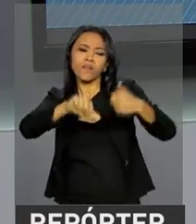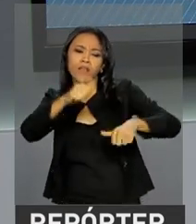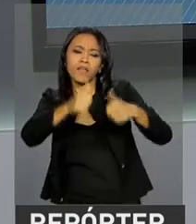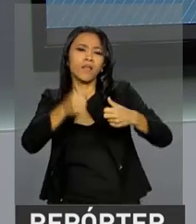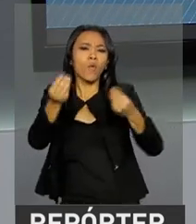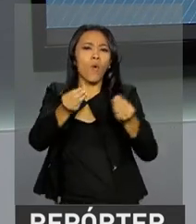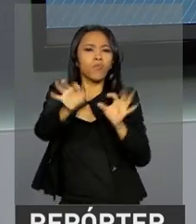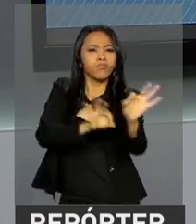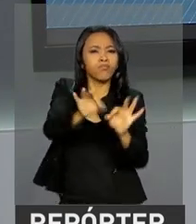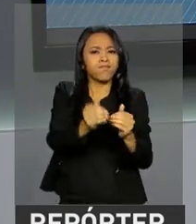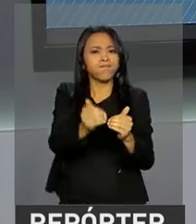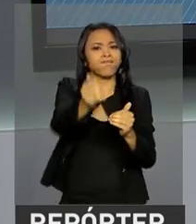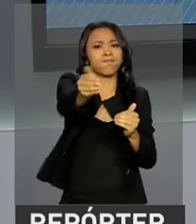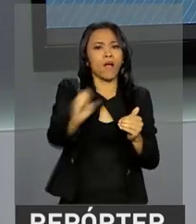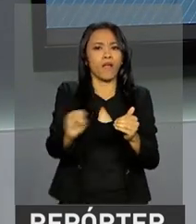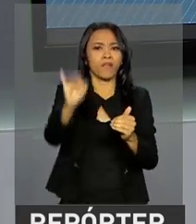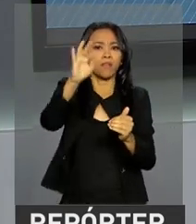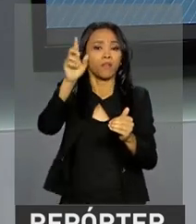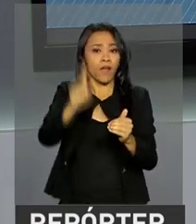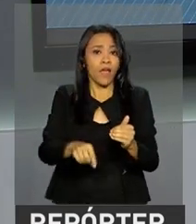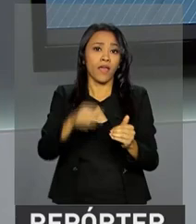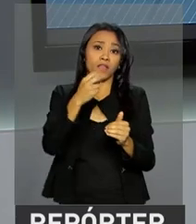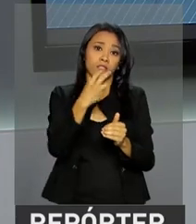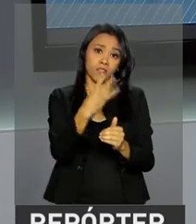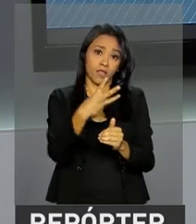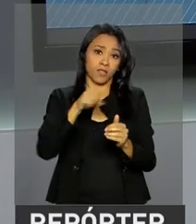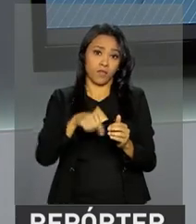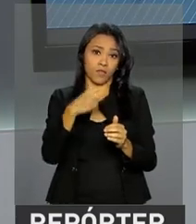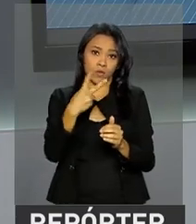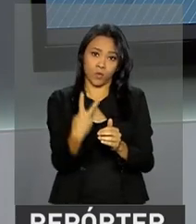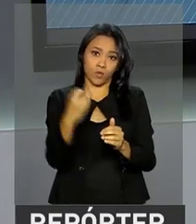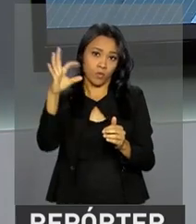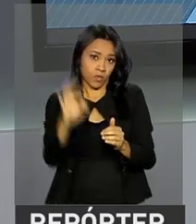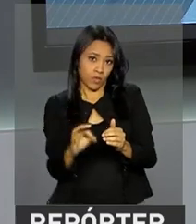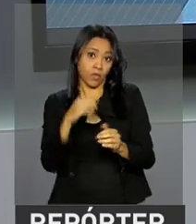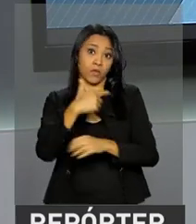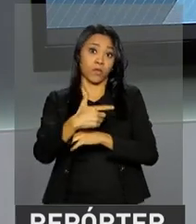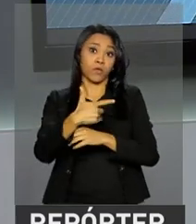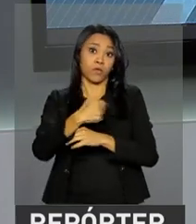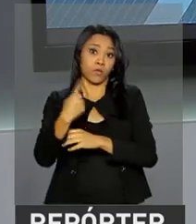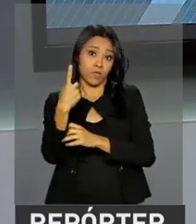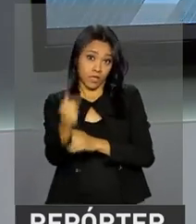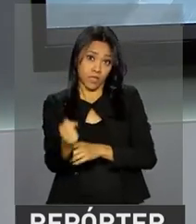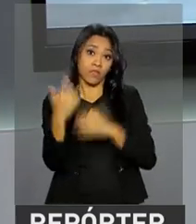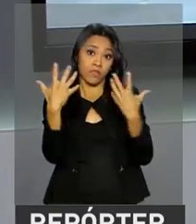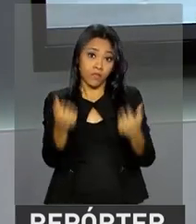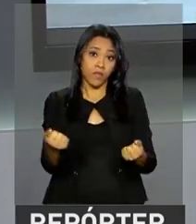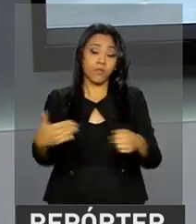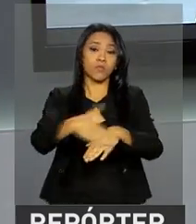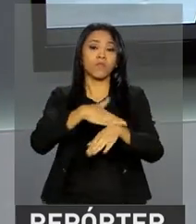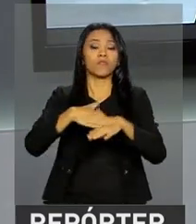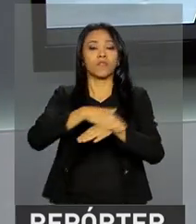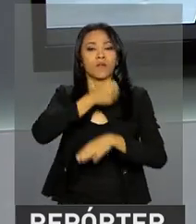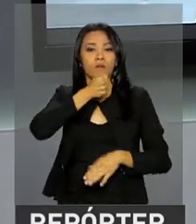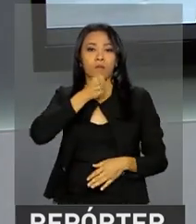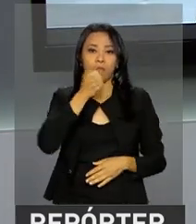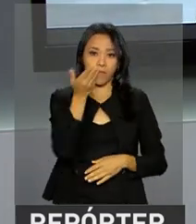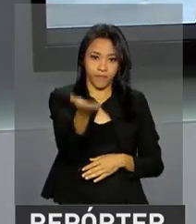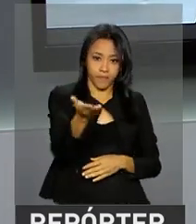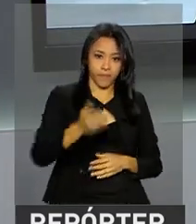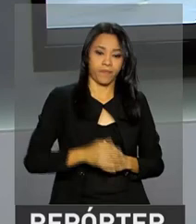divulgado hoje, é de 3,2% em 2017. Nós vamos conversar ao vivo com a repórter Mara Kenup, que tem os detalhes. Oi,